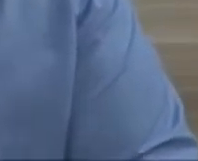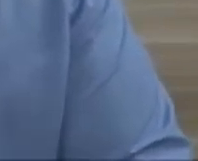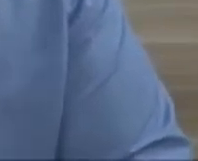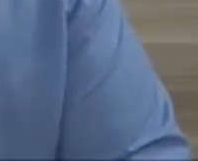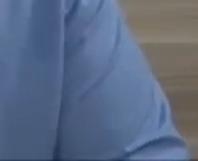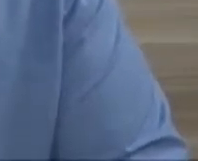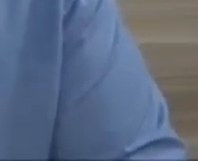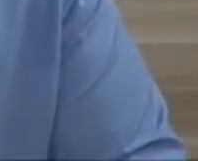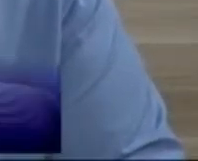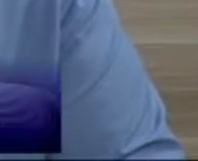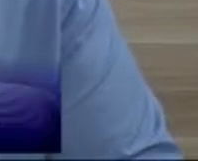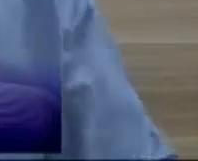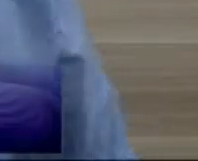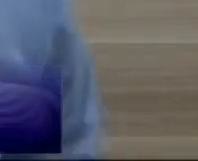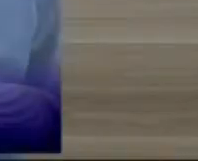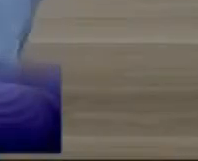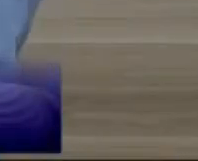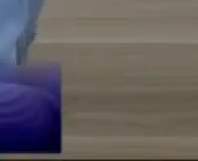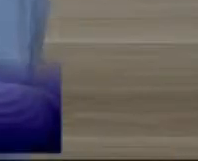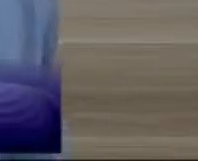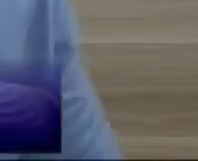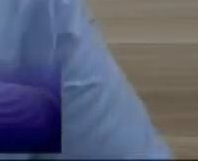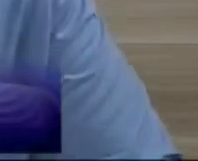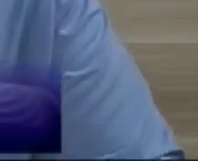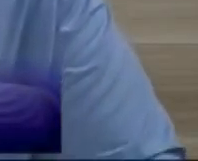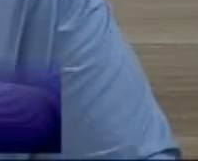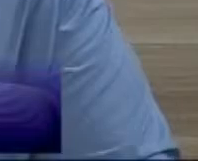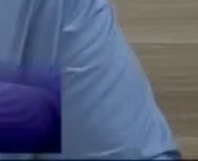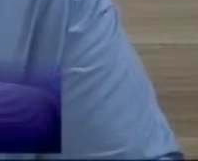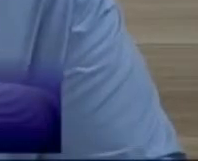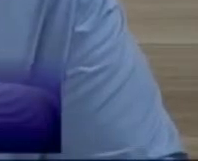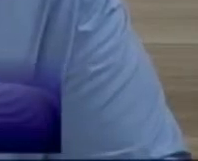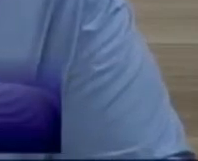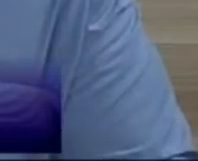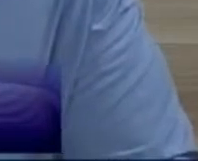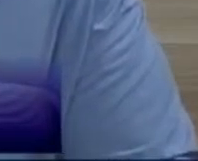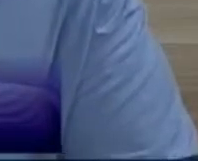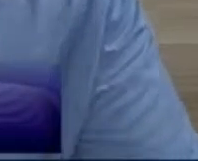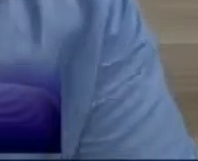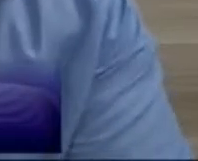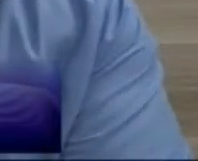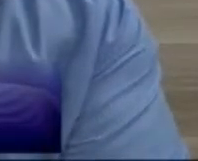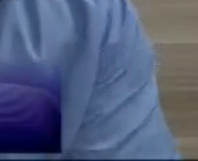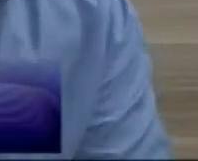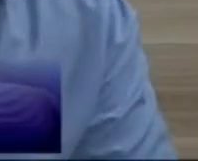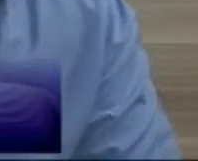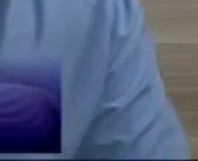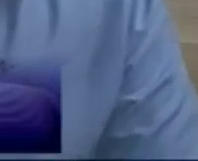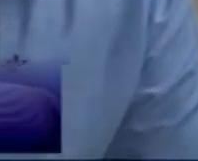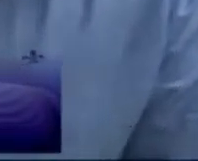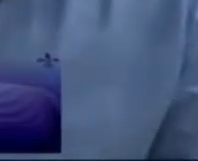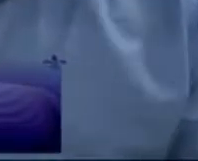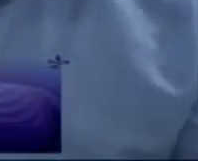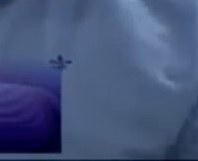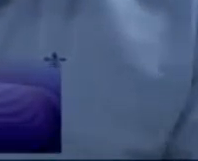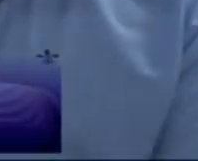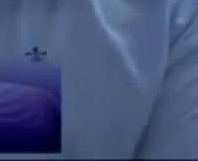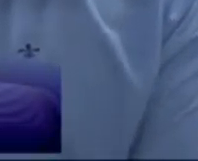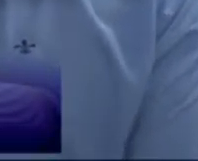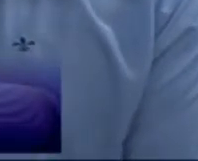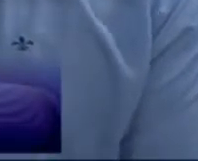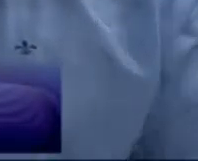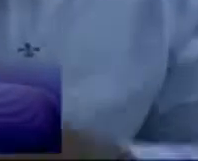projeto, inicialmente, ele tinha sido protocolado, projeto de resolução número 32 de 2015, onde trata da convocação